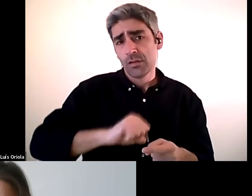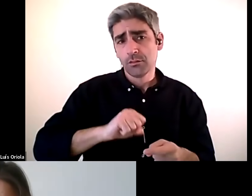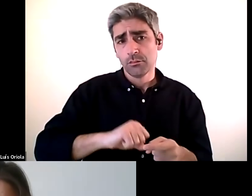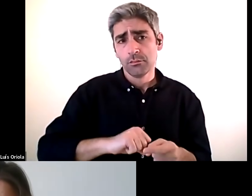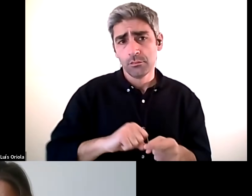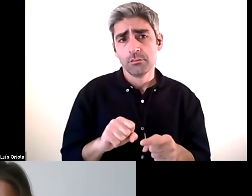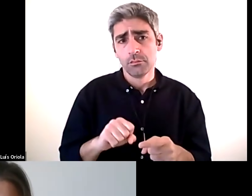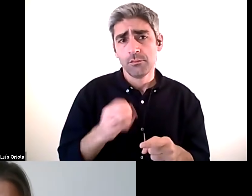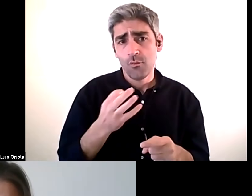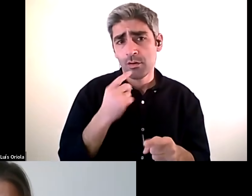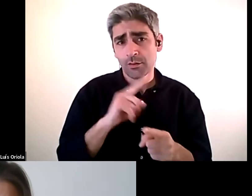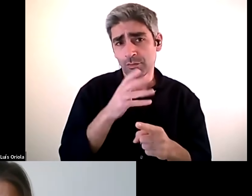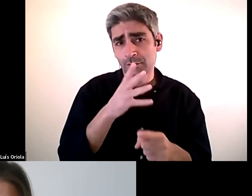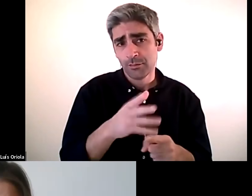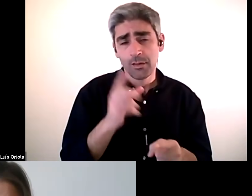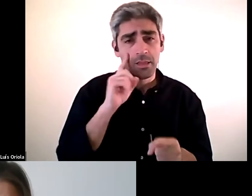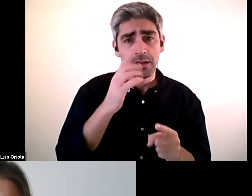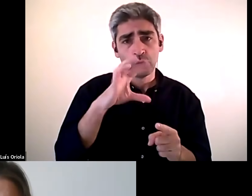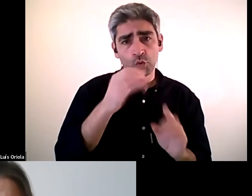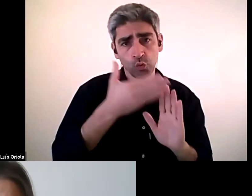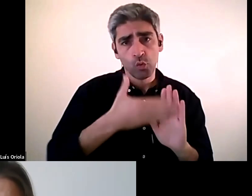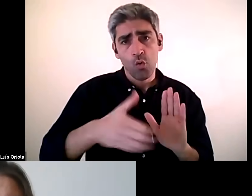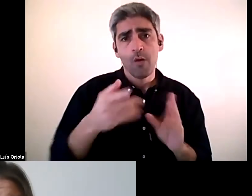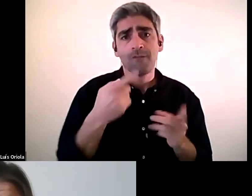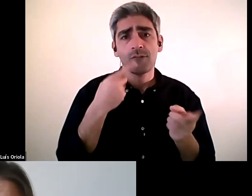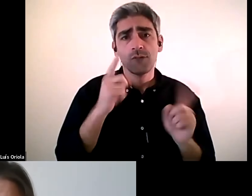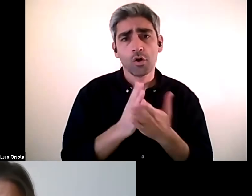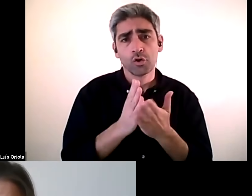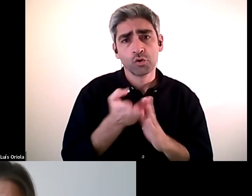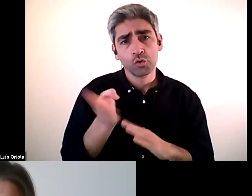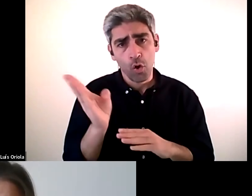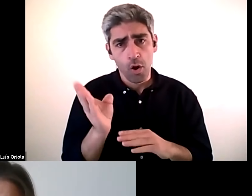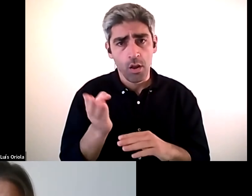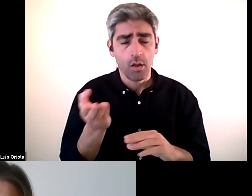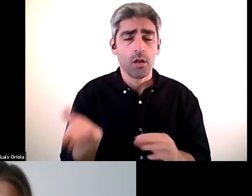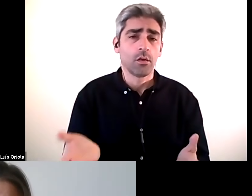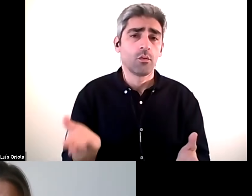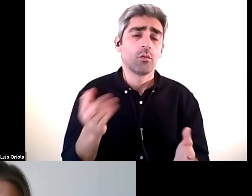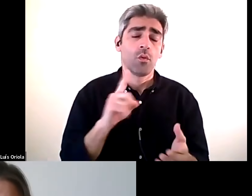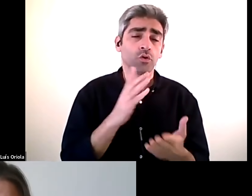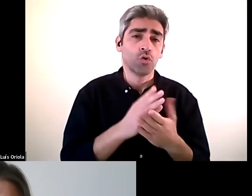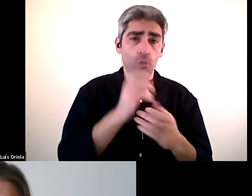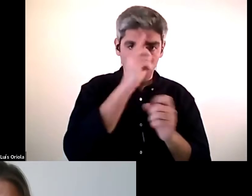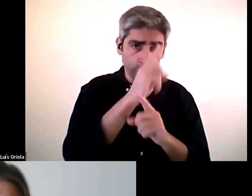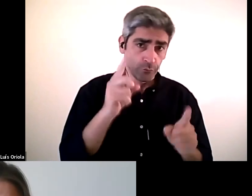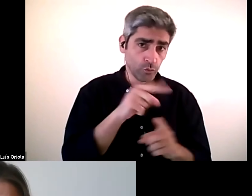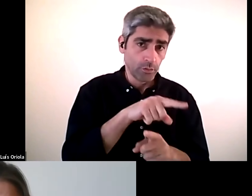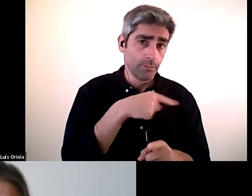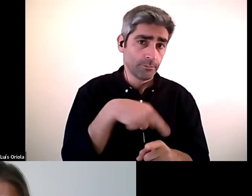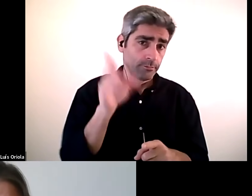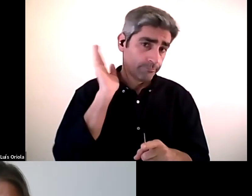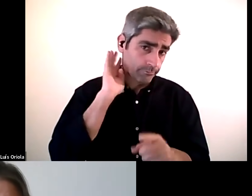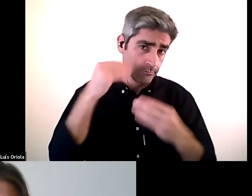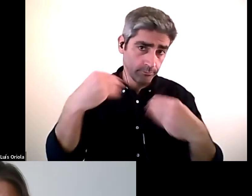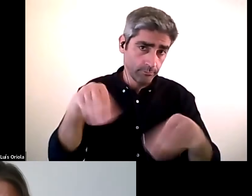como aqui a questão foi mencionada, e a partir do dia 18 voltarão às escolas e, portanto, não são só os professores que têm que lá ir dar